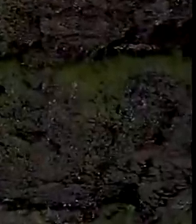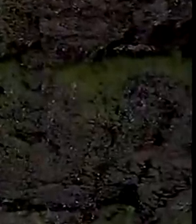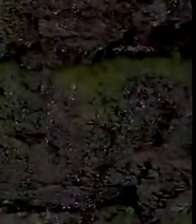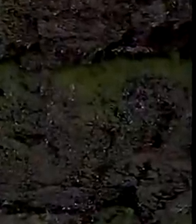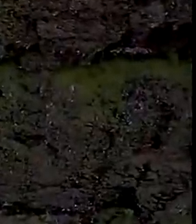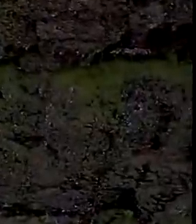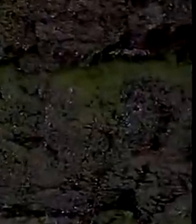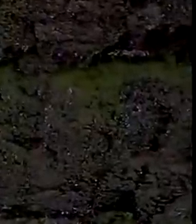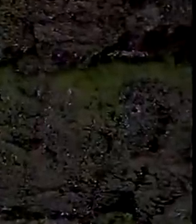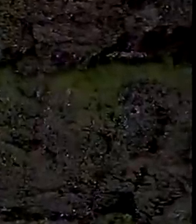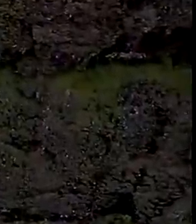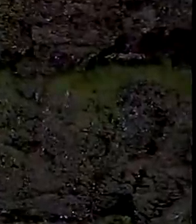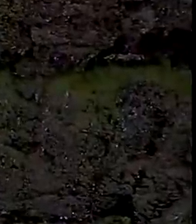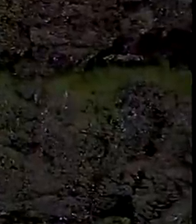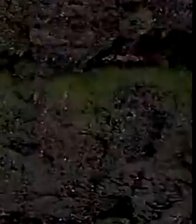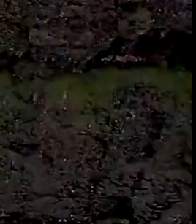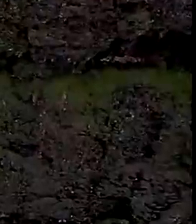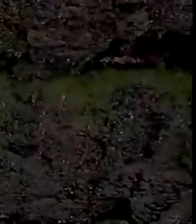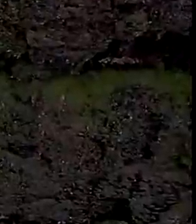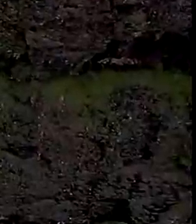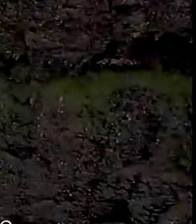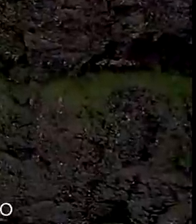E aí